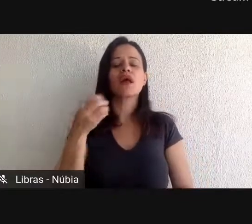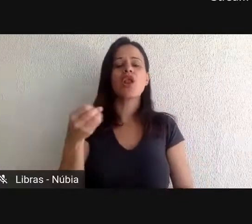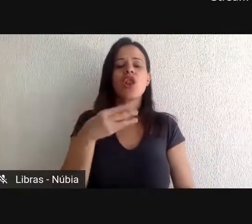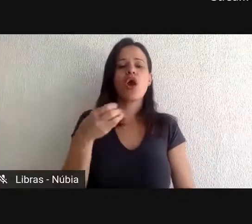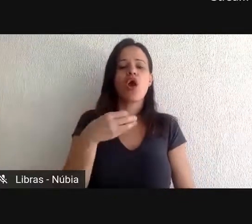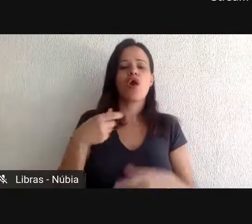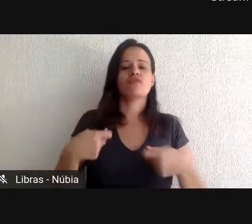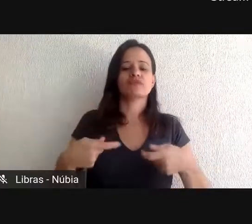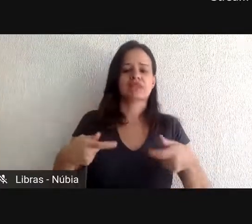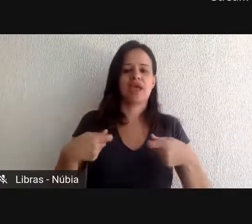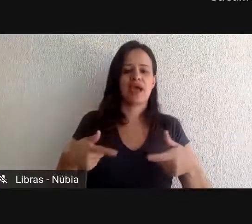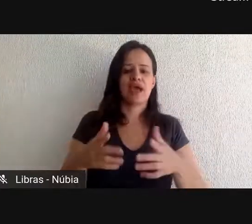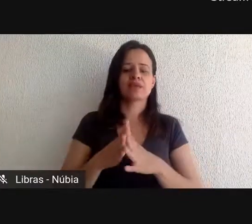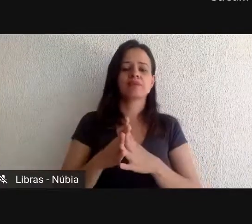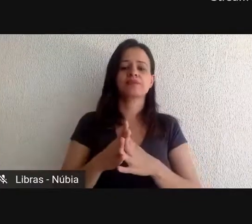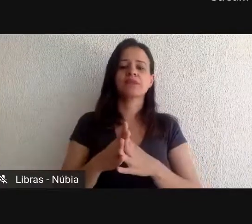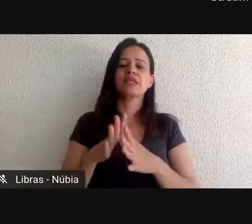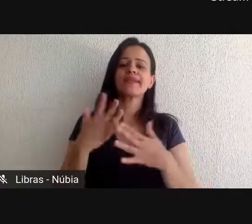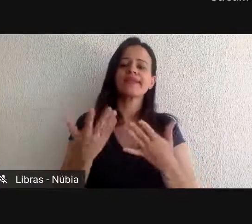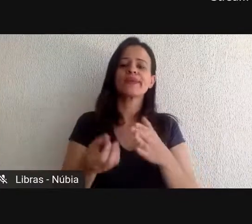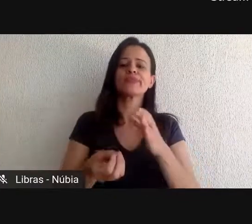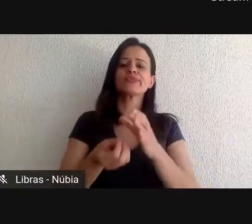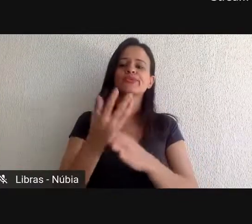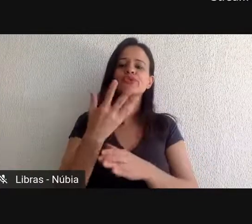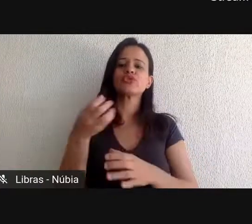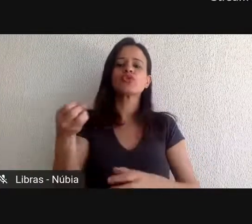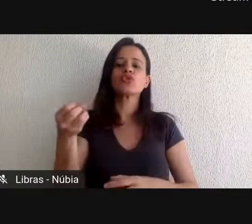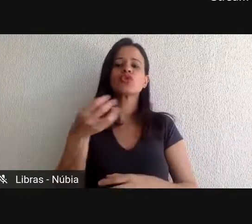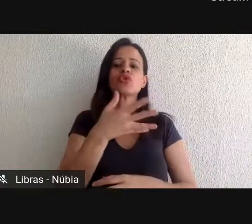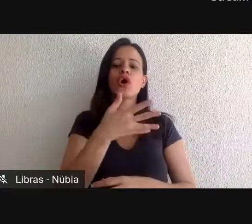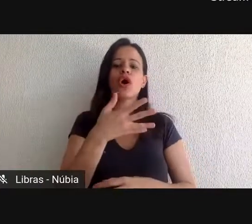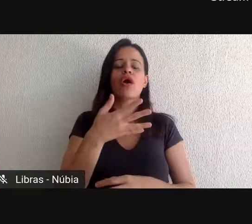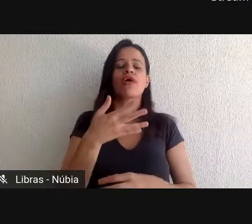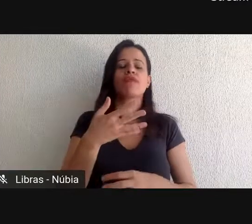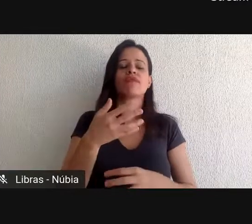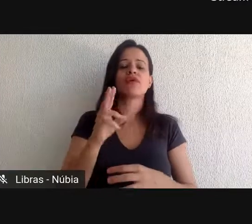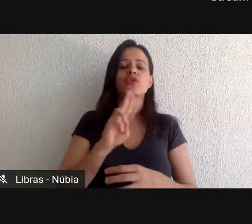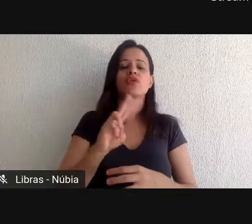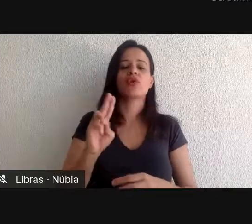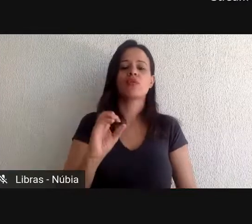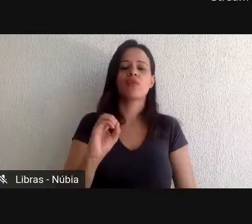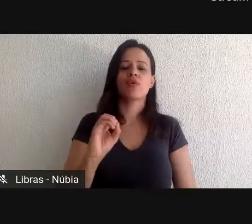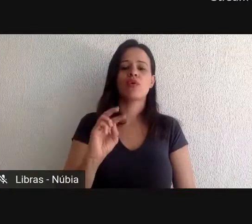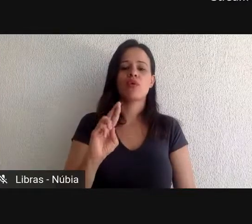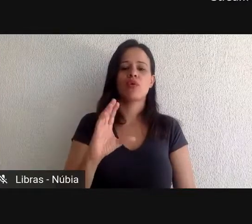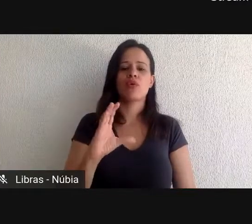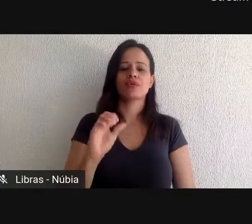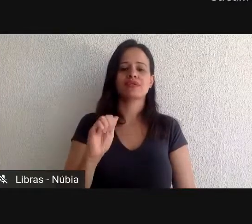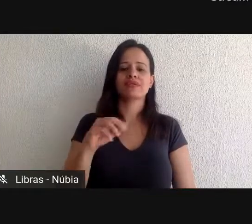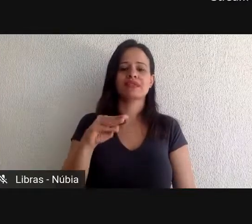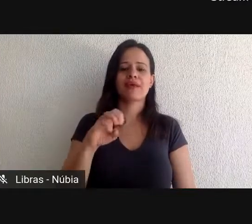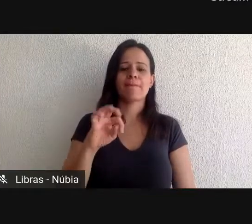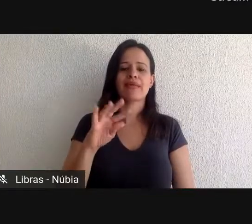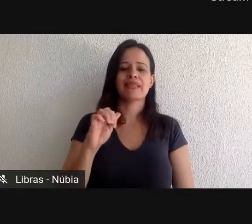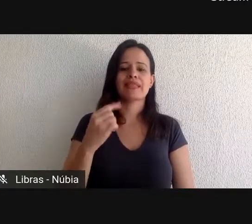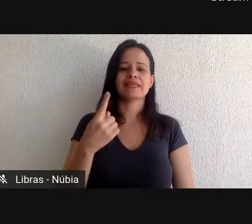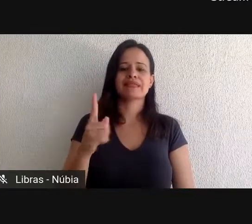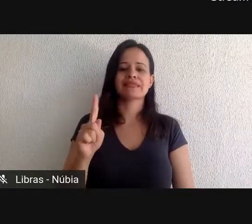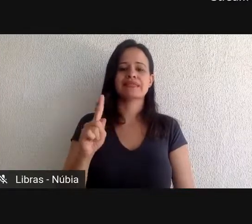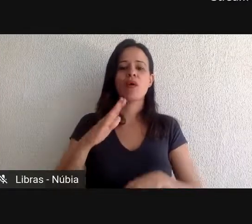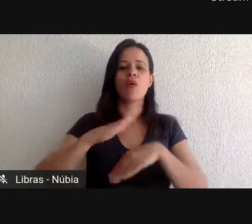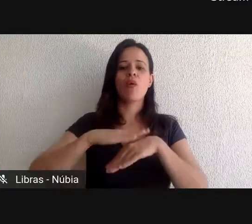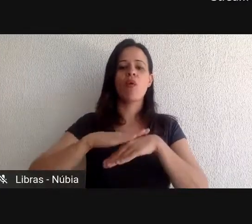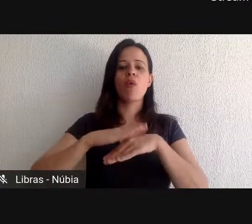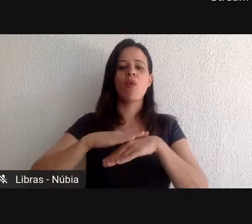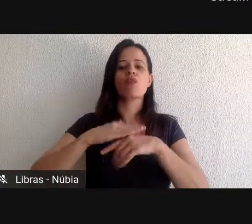né? Então, surgiu uma nova abordagem chamada orçamentação por desempenho, que